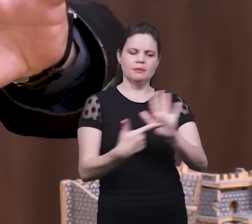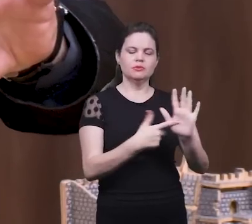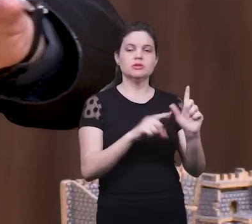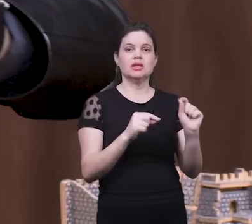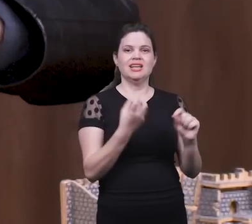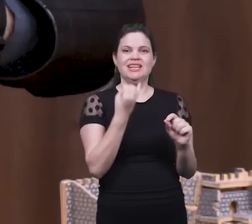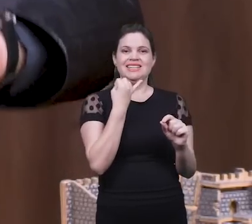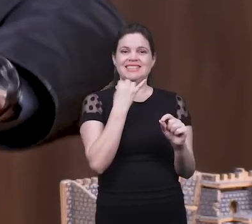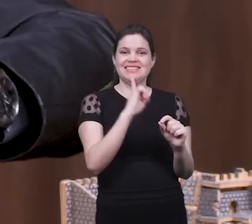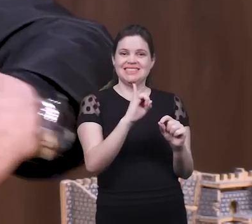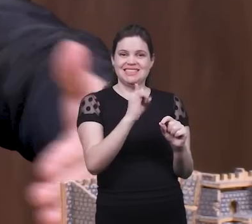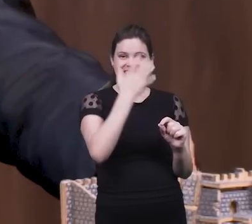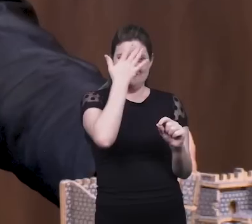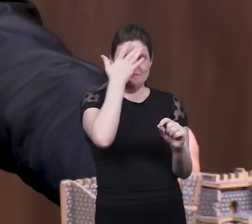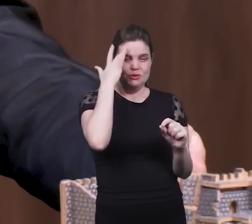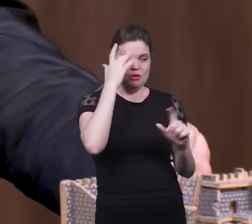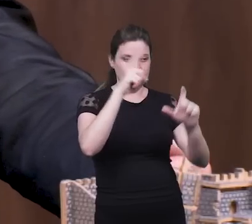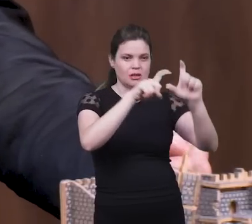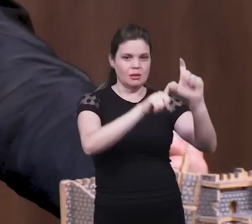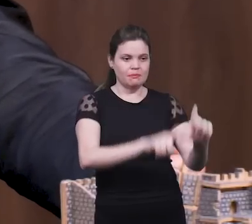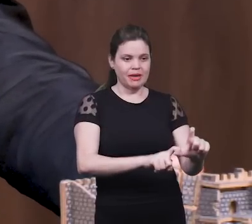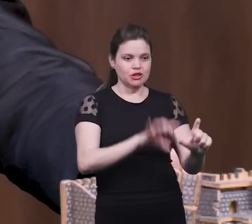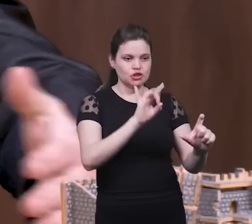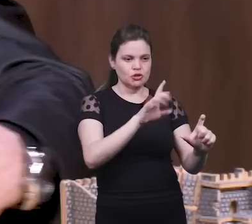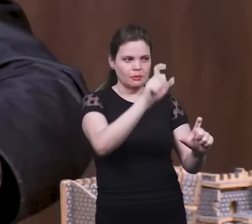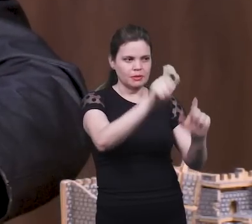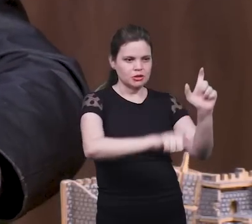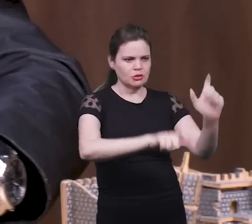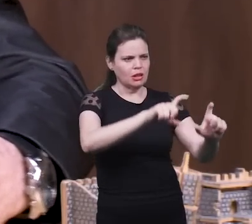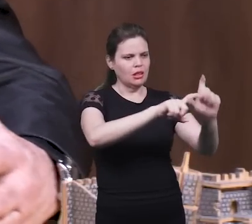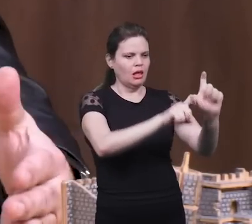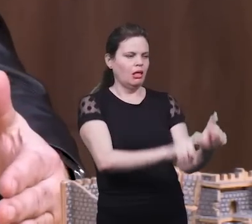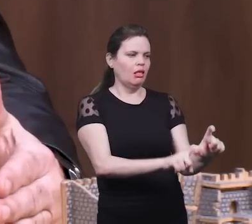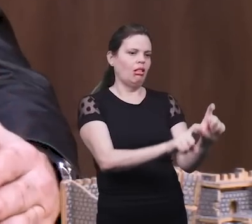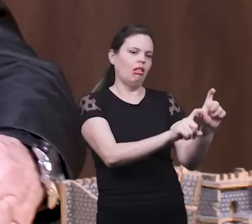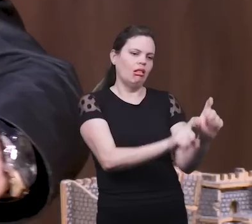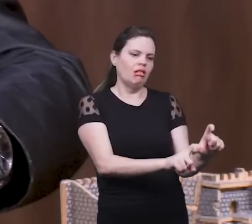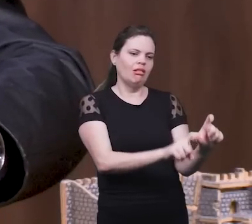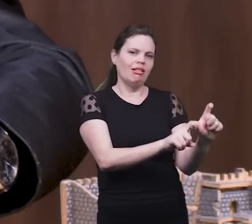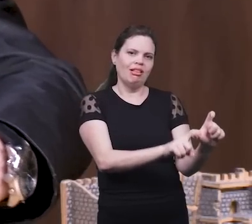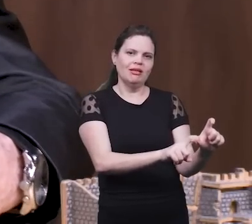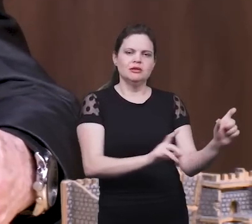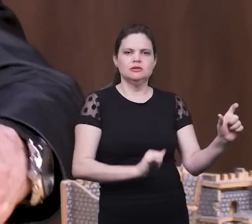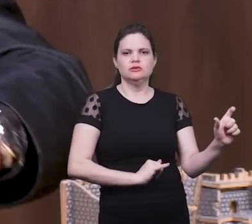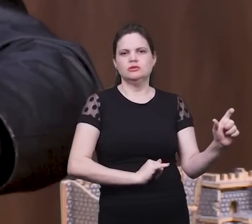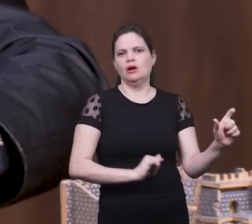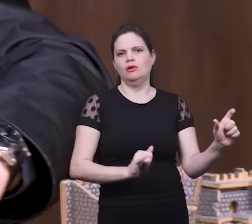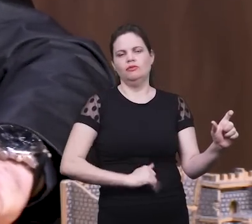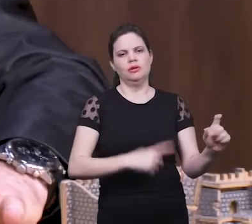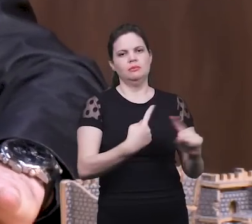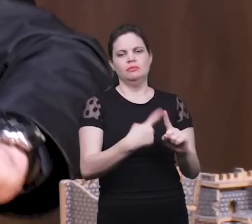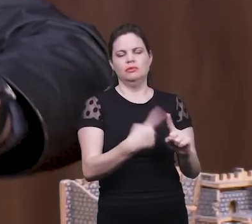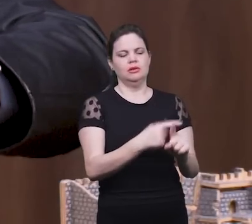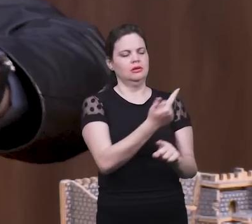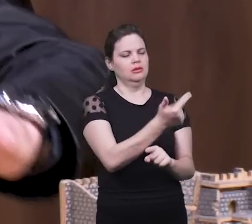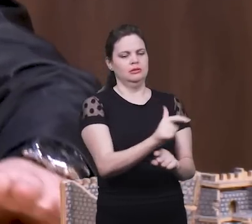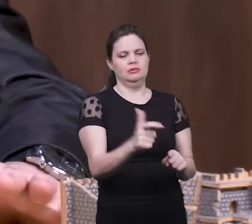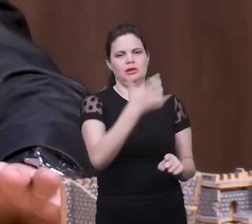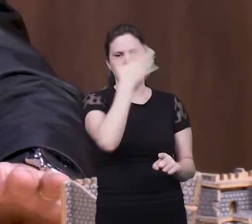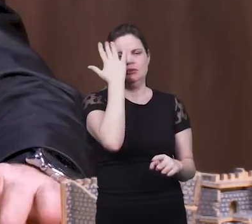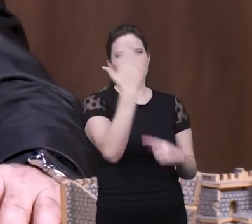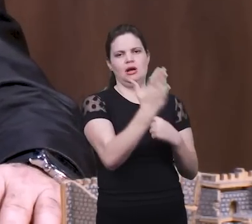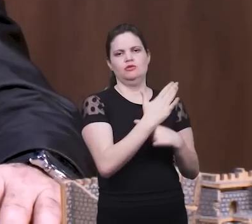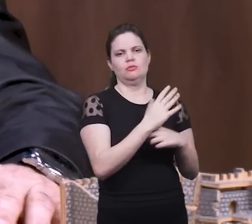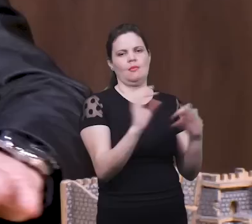só do homem mesmo, ele sofre, ele se encurva, ele não